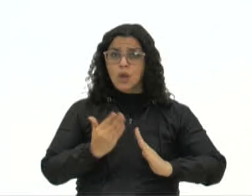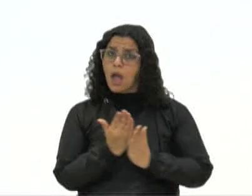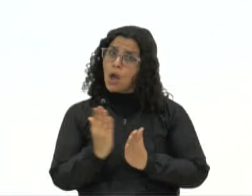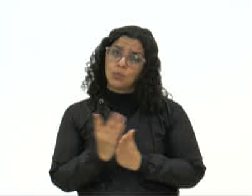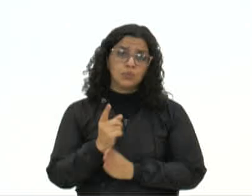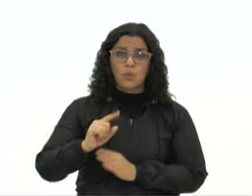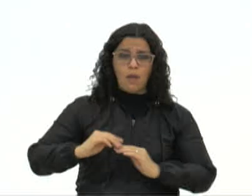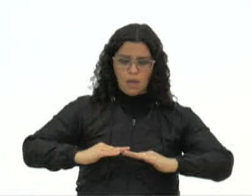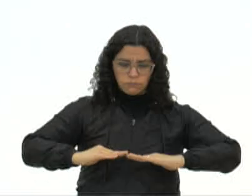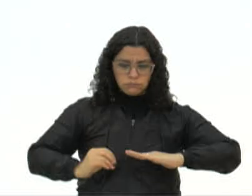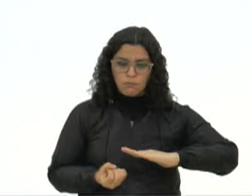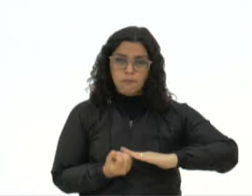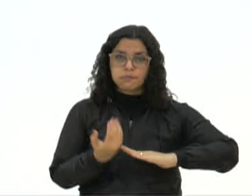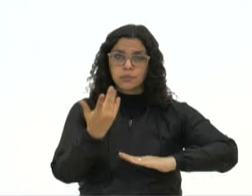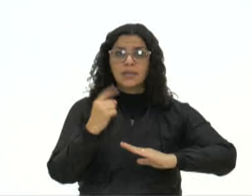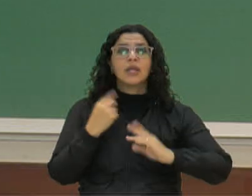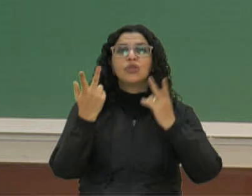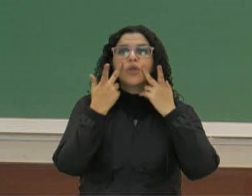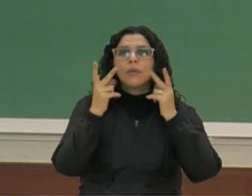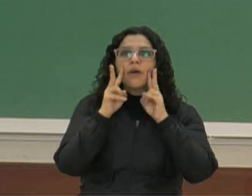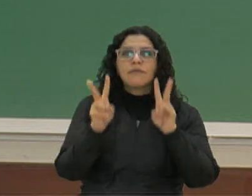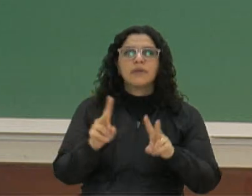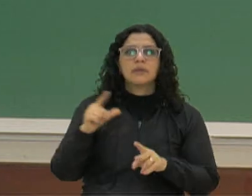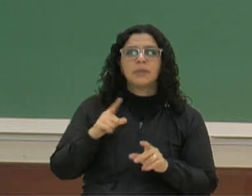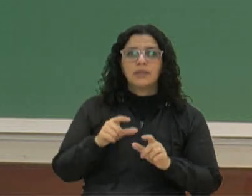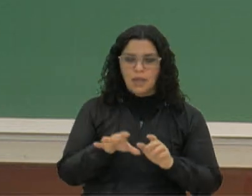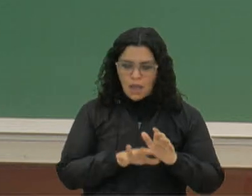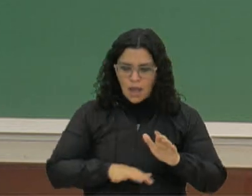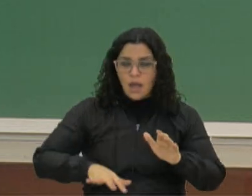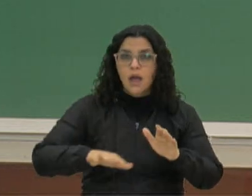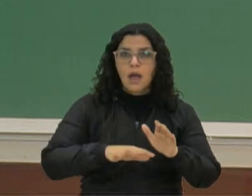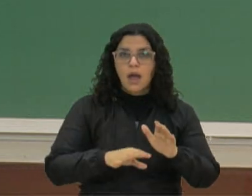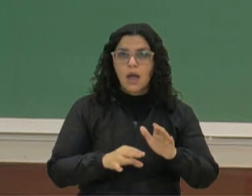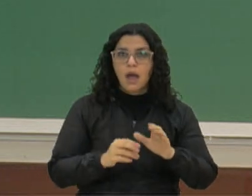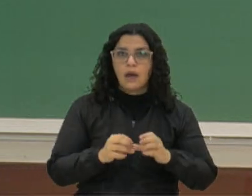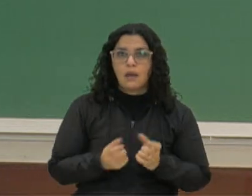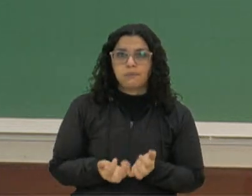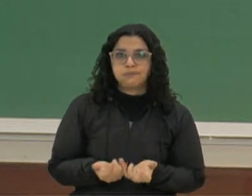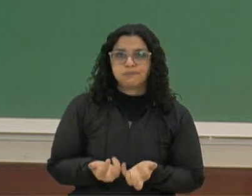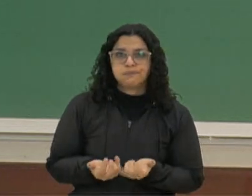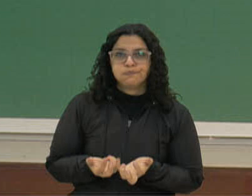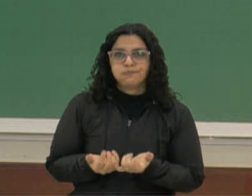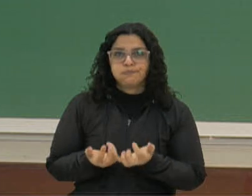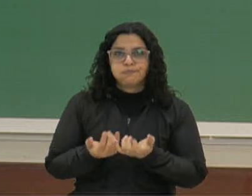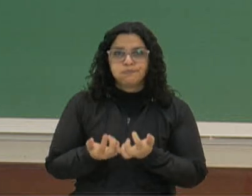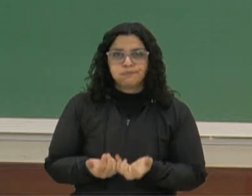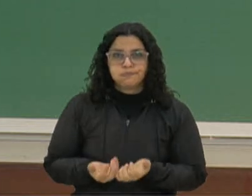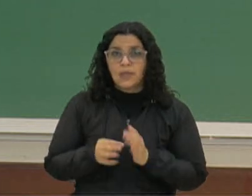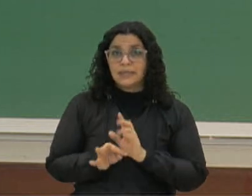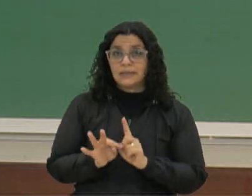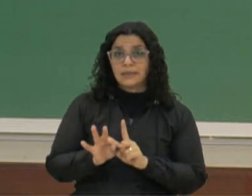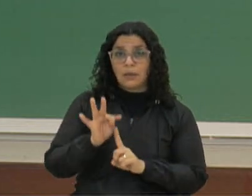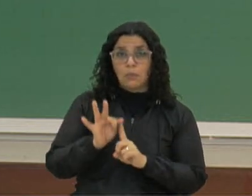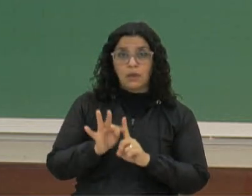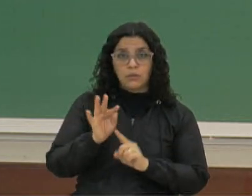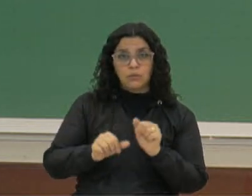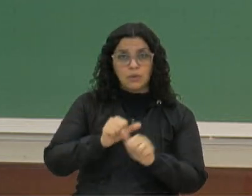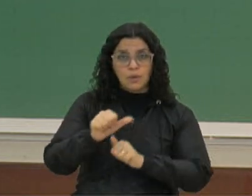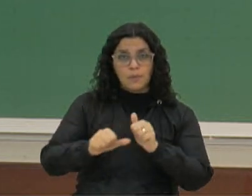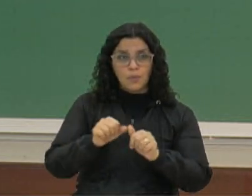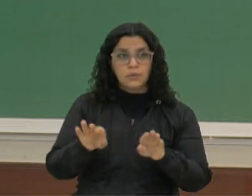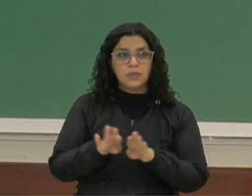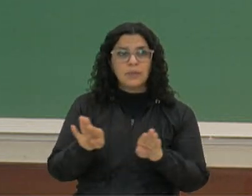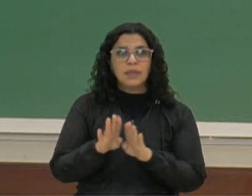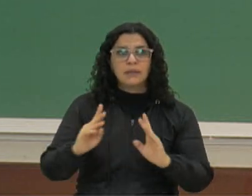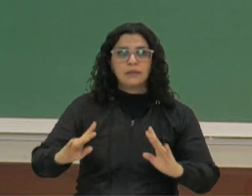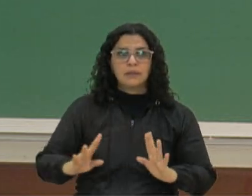temos essa figura mais popular. A câmara magmática, onde ocorrem esses movimentos, de aumento de pressão e temperatura no interior da Terra. Uma